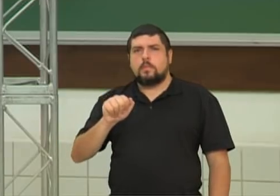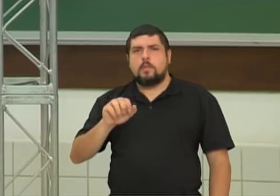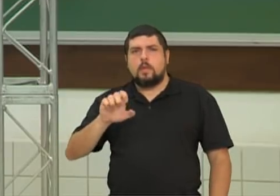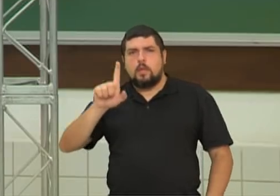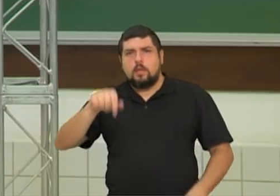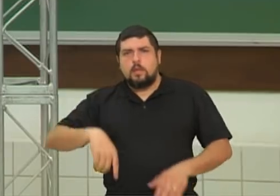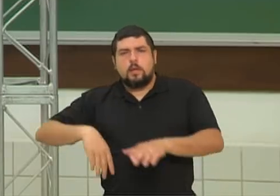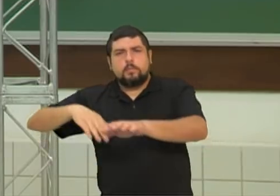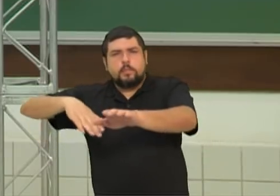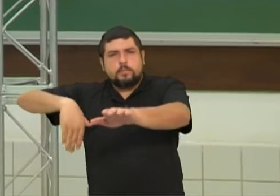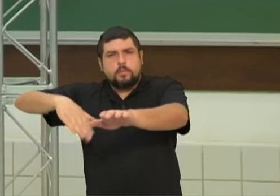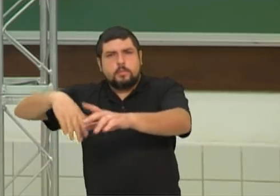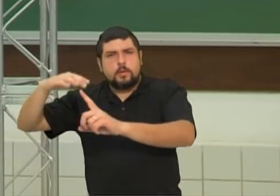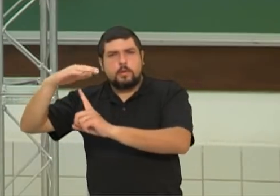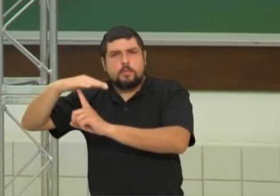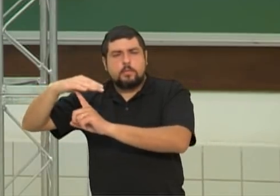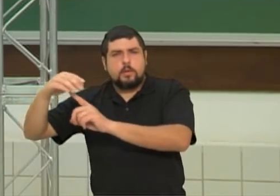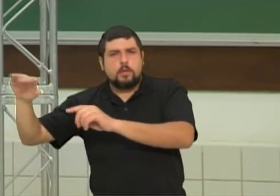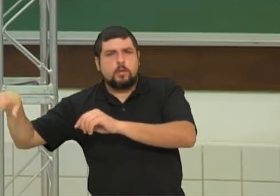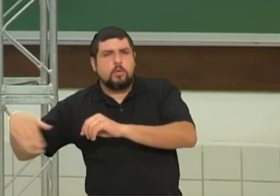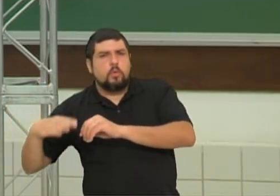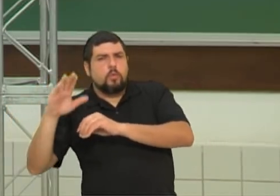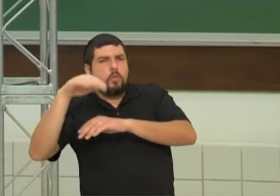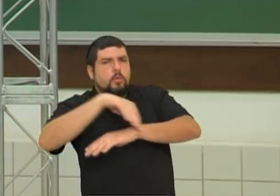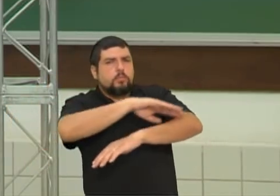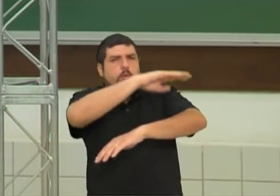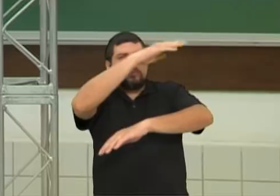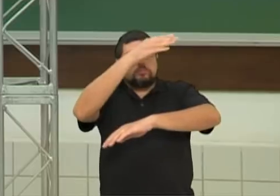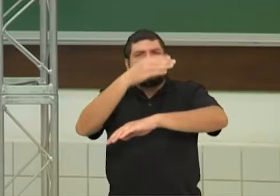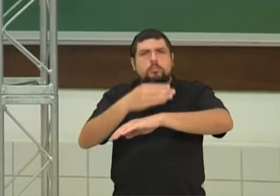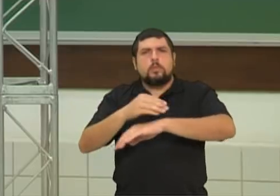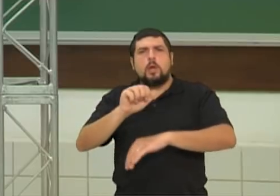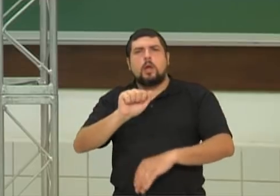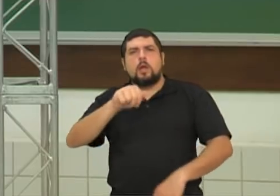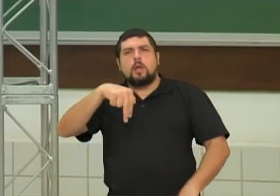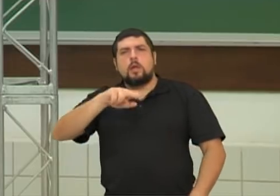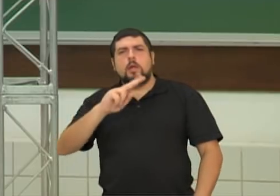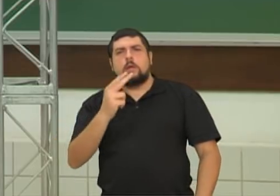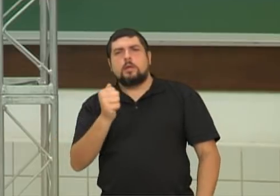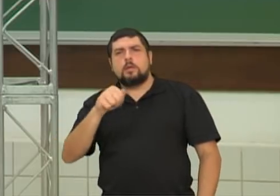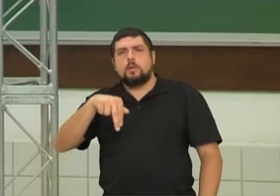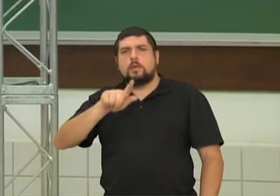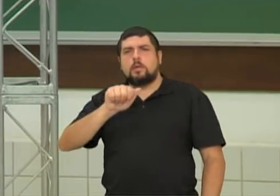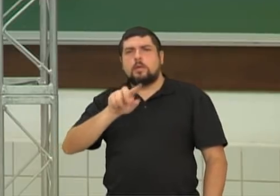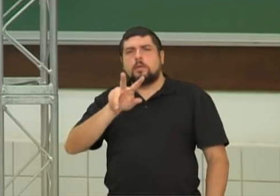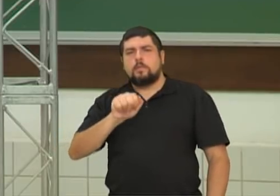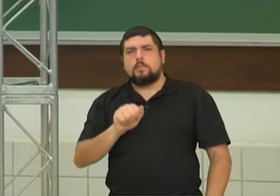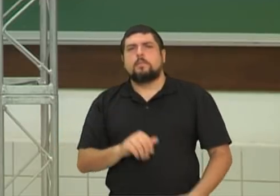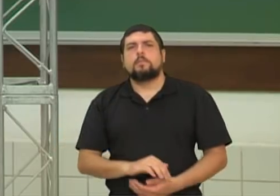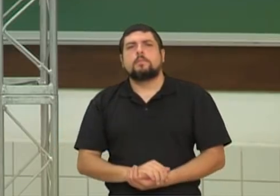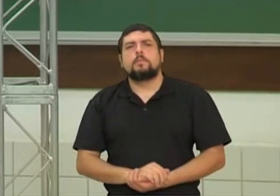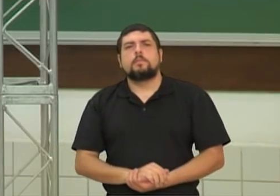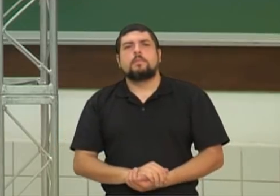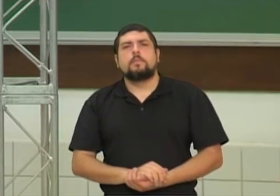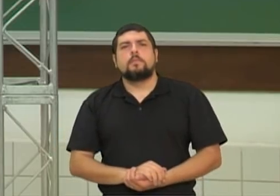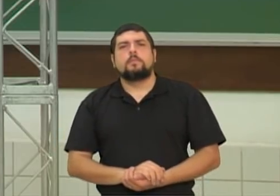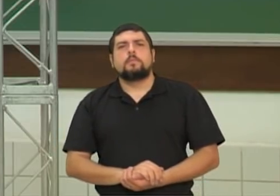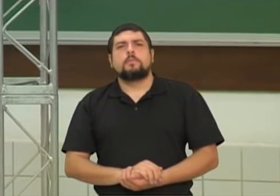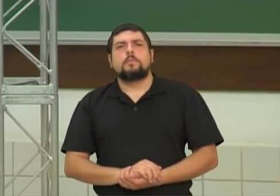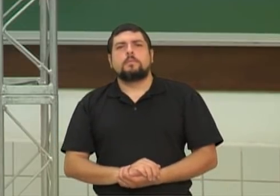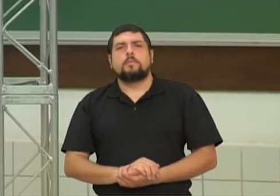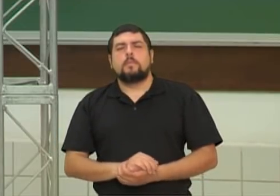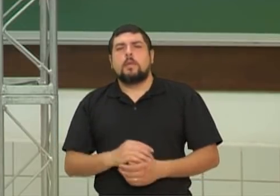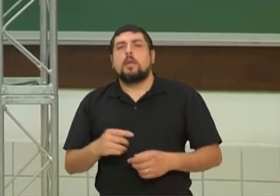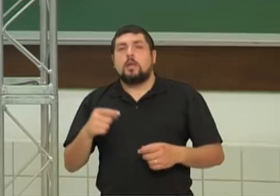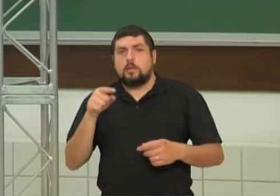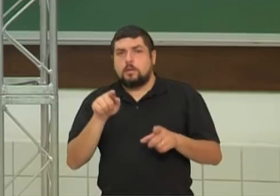paranaense até o morro do Anhangaba. E hoje também, além de ter esse apelo indígena, ele também é visitado,